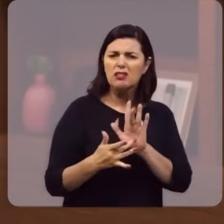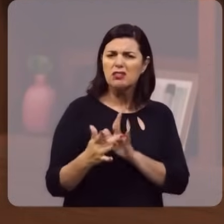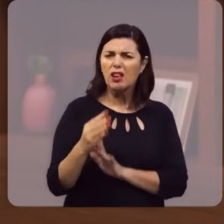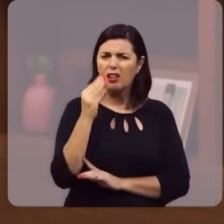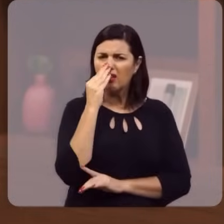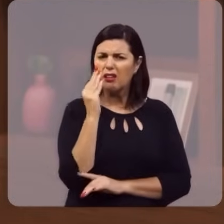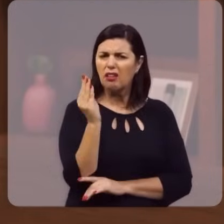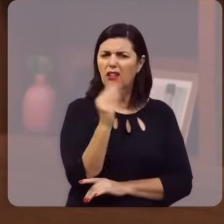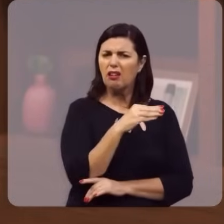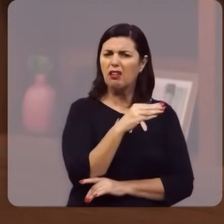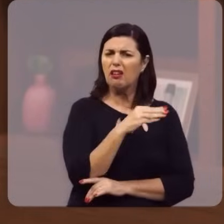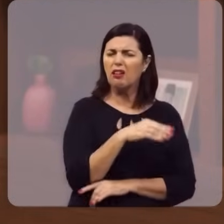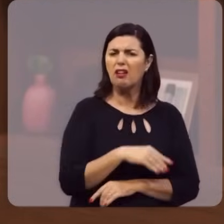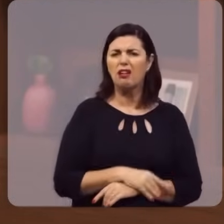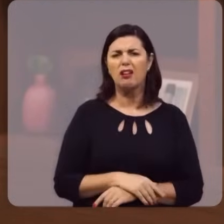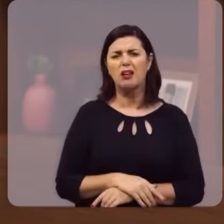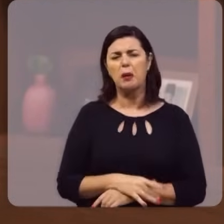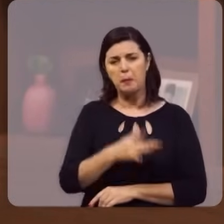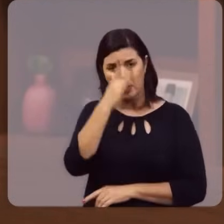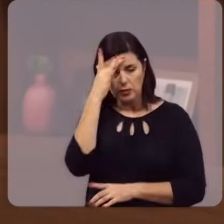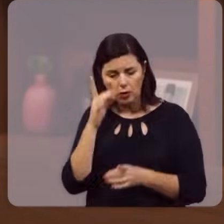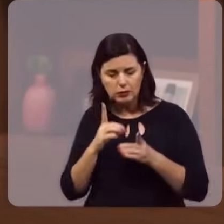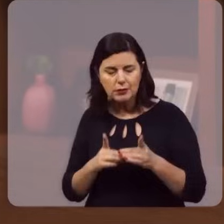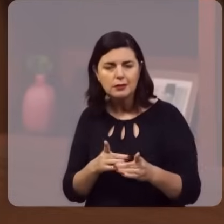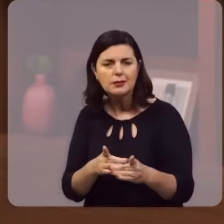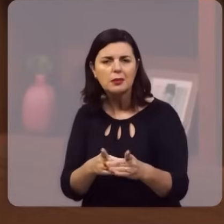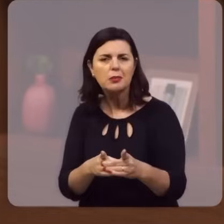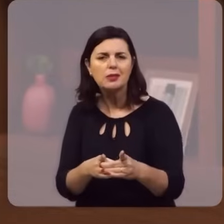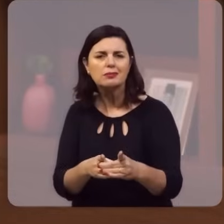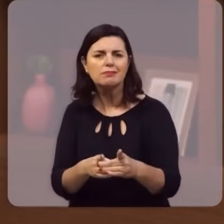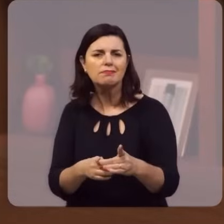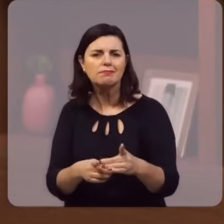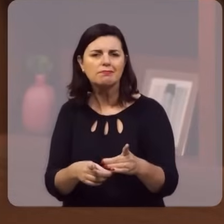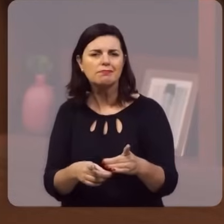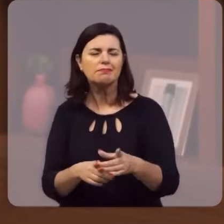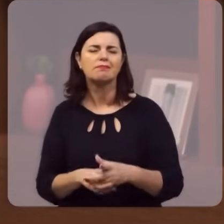rejeitado pelos seus discípulos